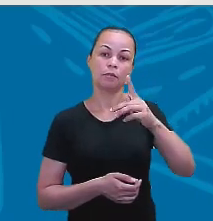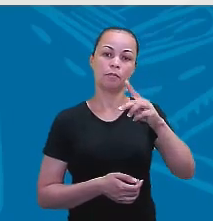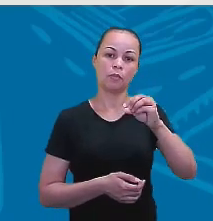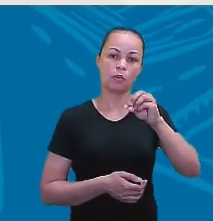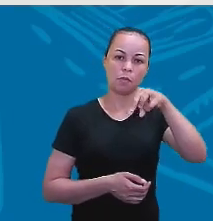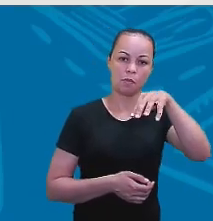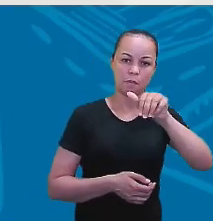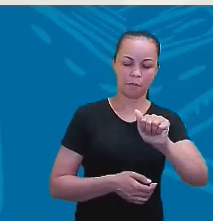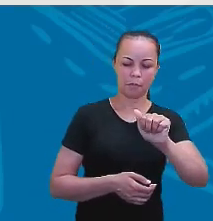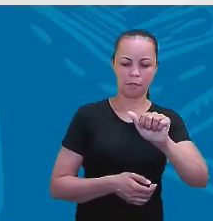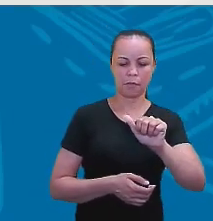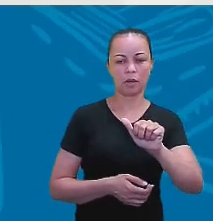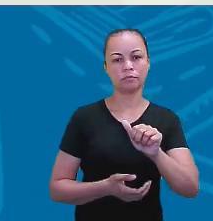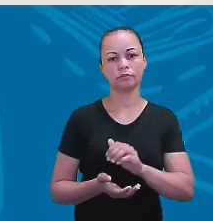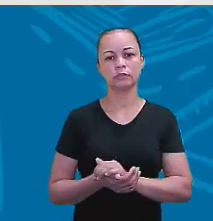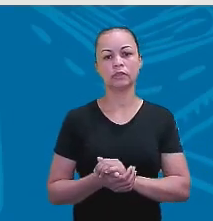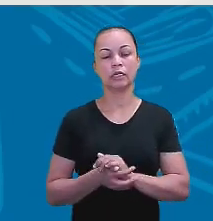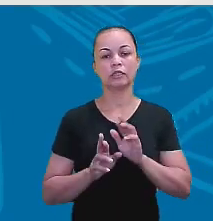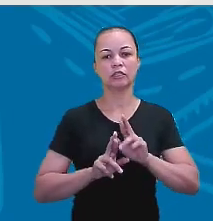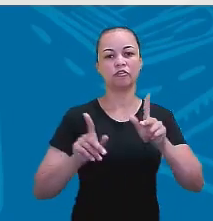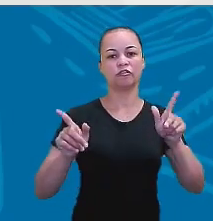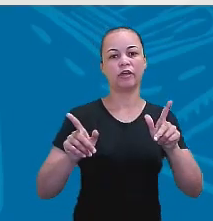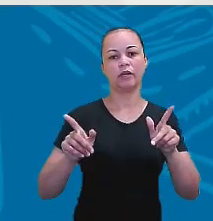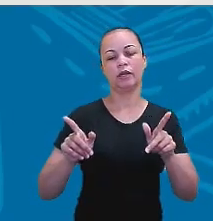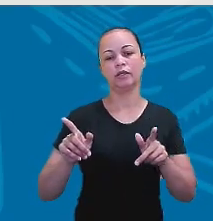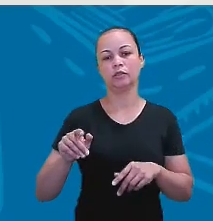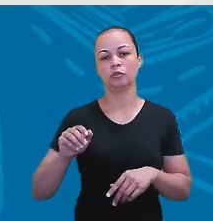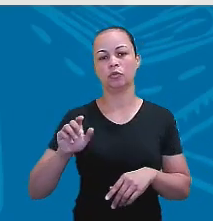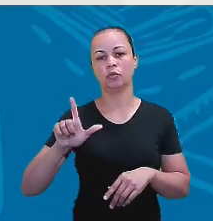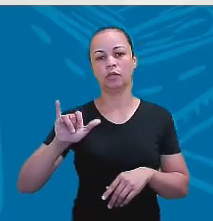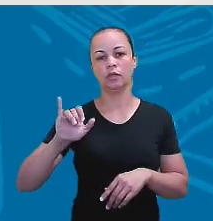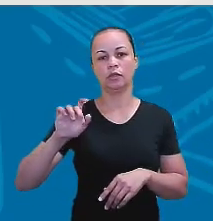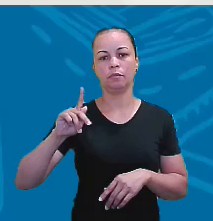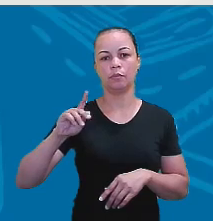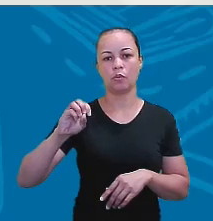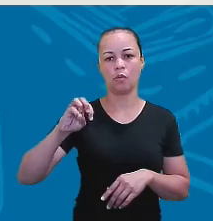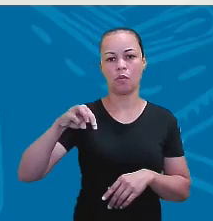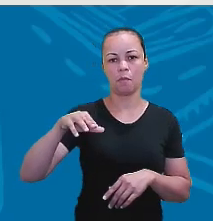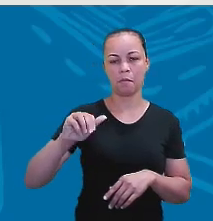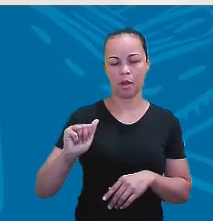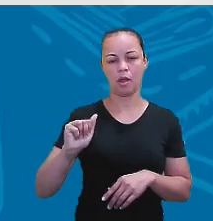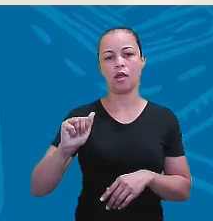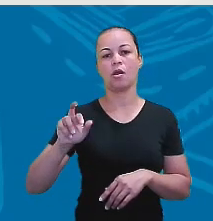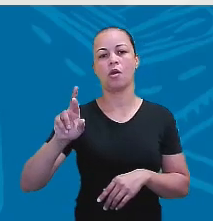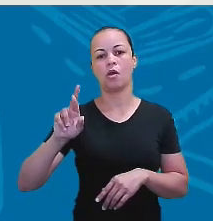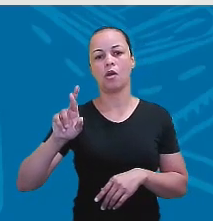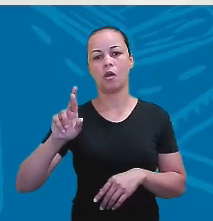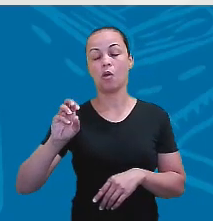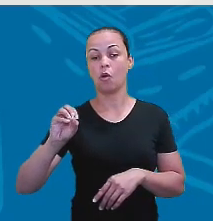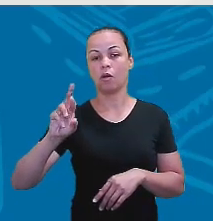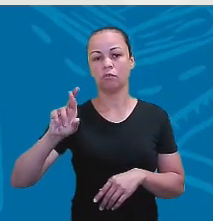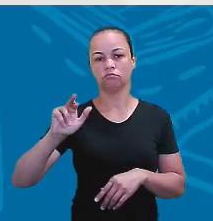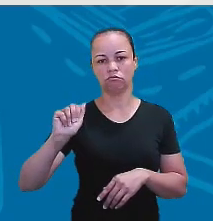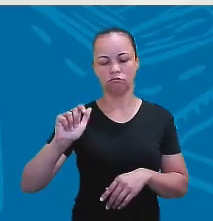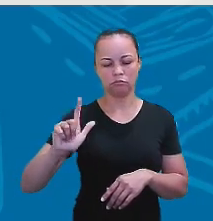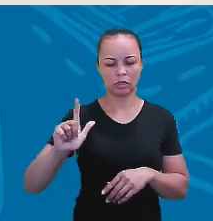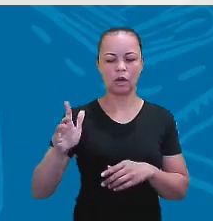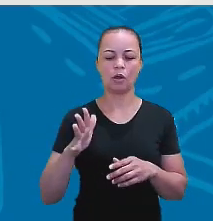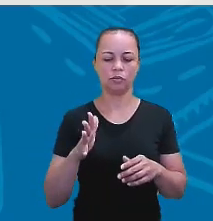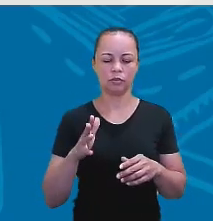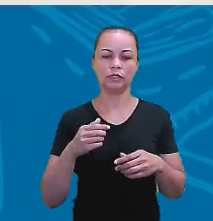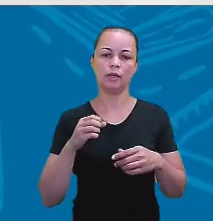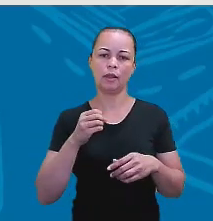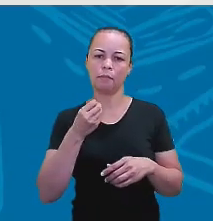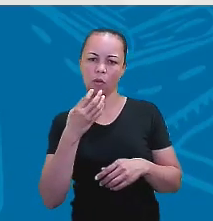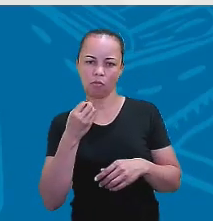oral. Diferente do lipoma oral, que ele é de origem benigna, aquela célula que vai ser lá tirada e